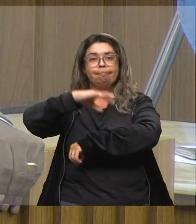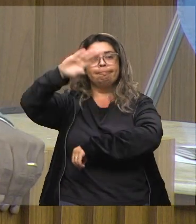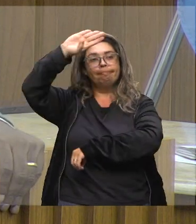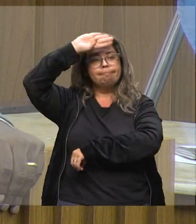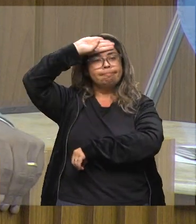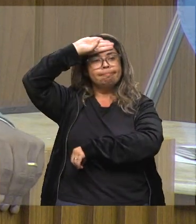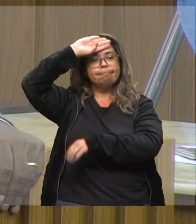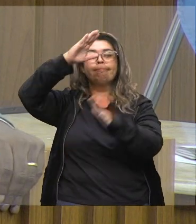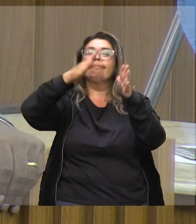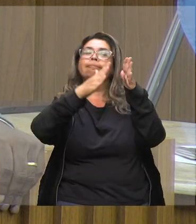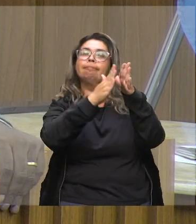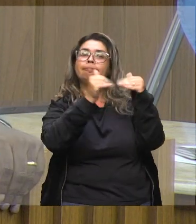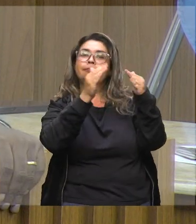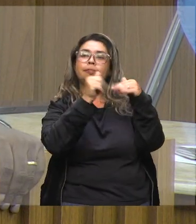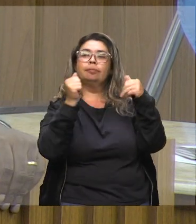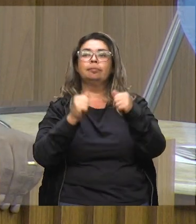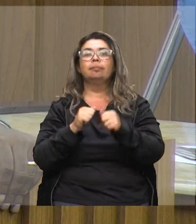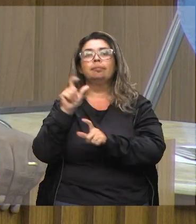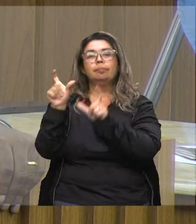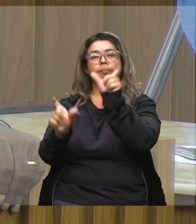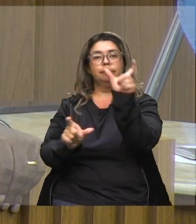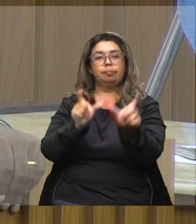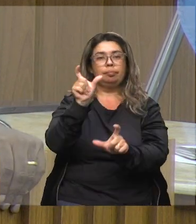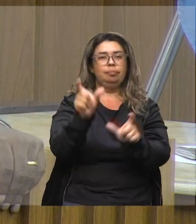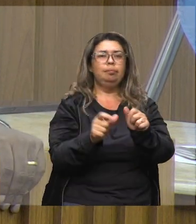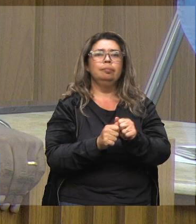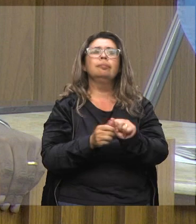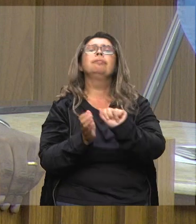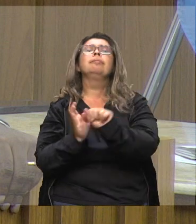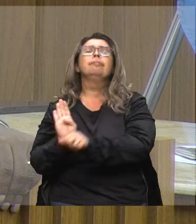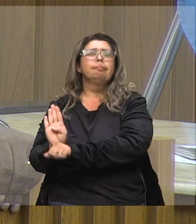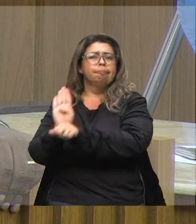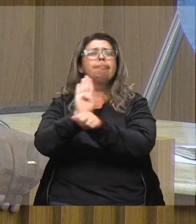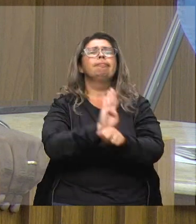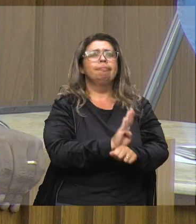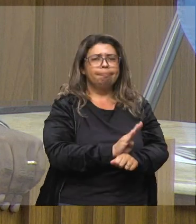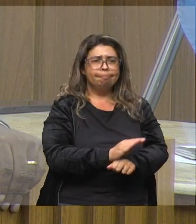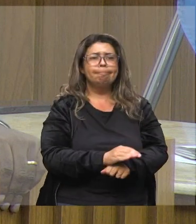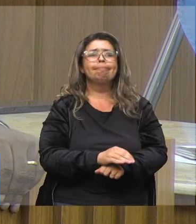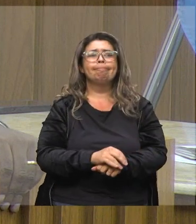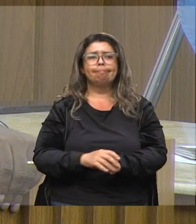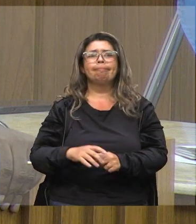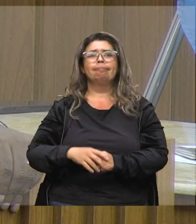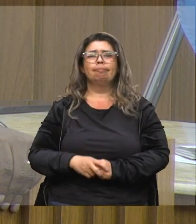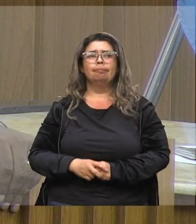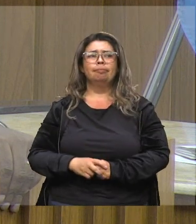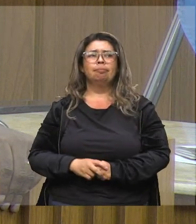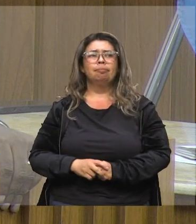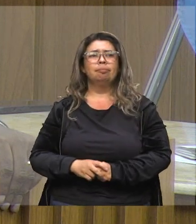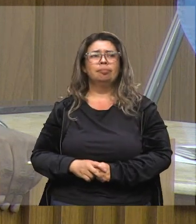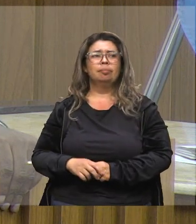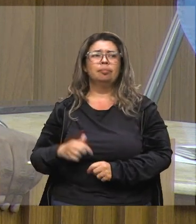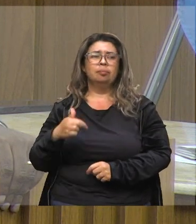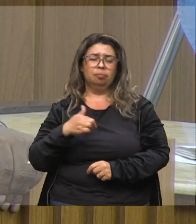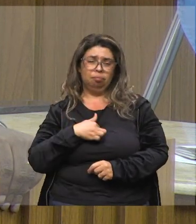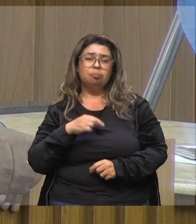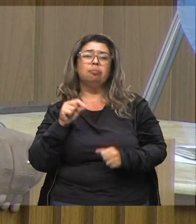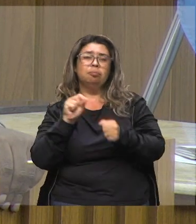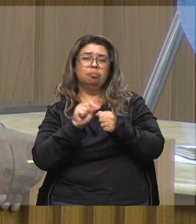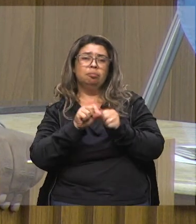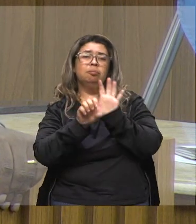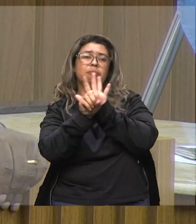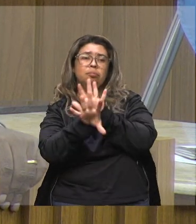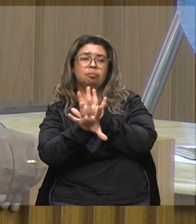a população né, se prevenir, tomar muito cuidado, né, tirar... Hoje mesmo eu fiz uma